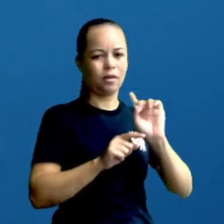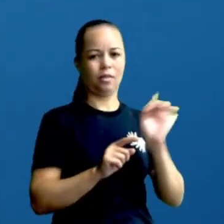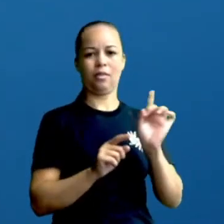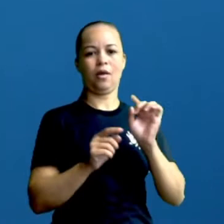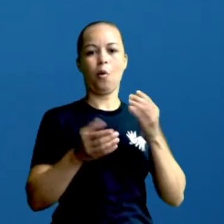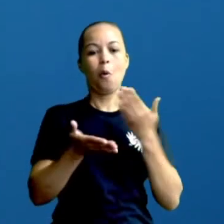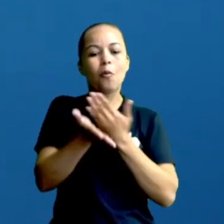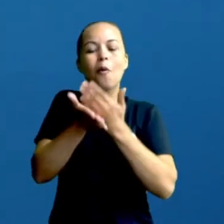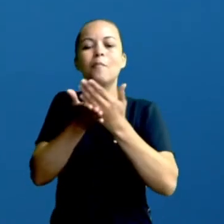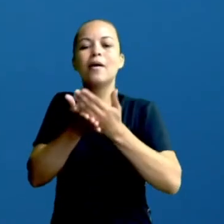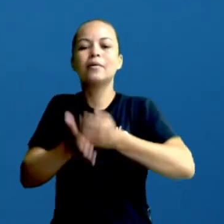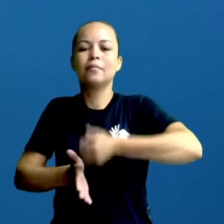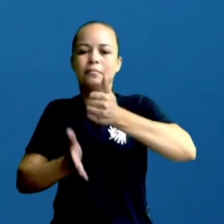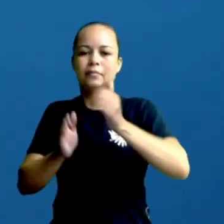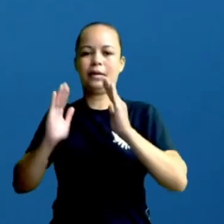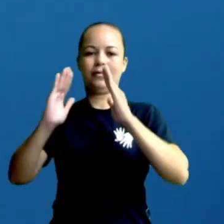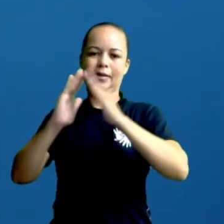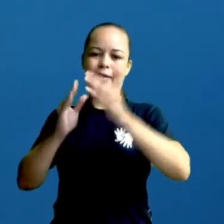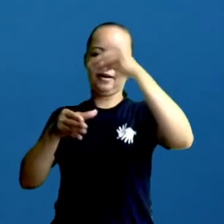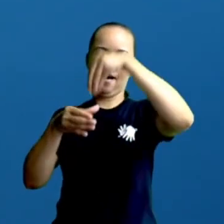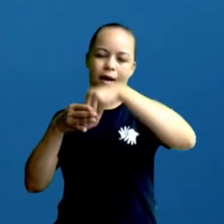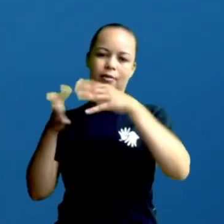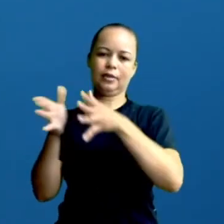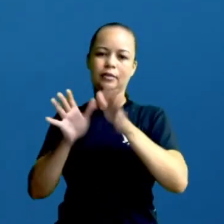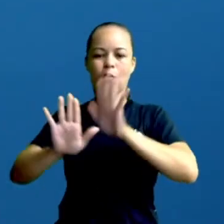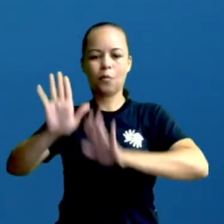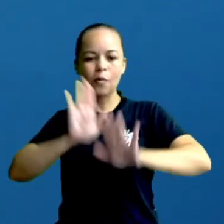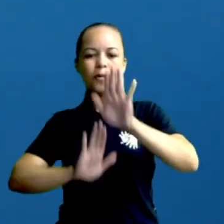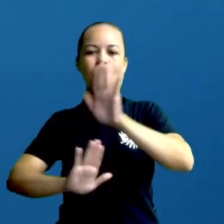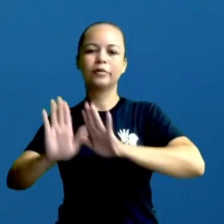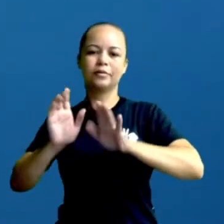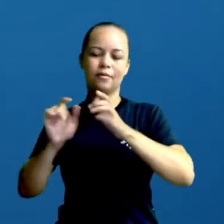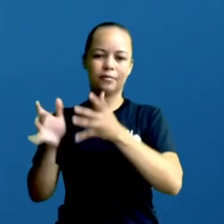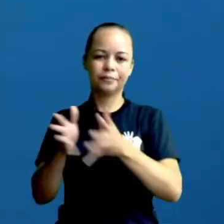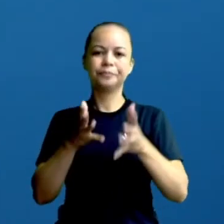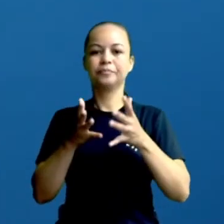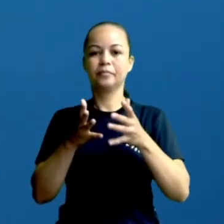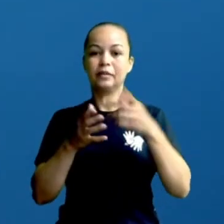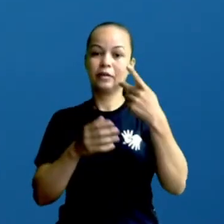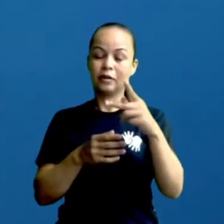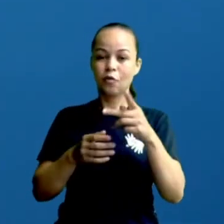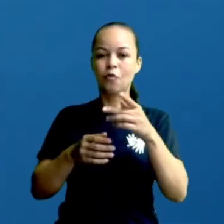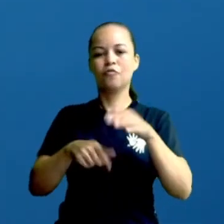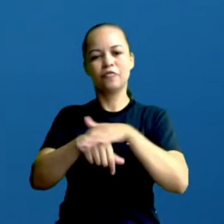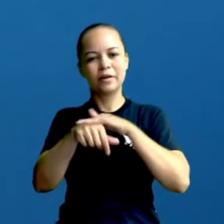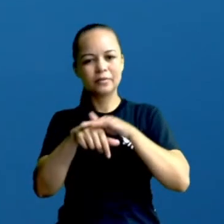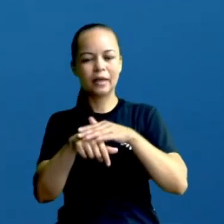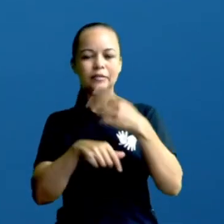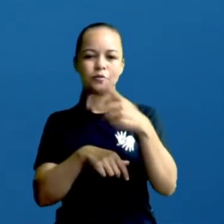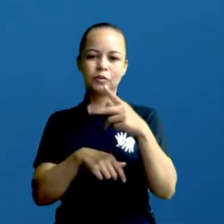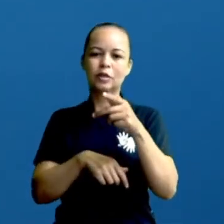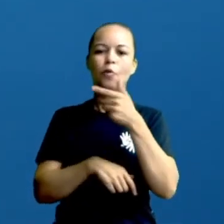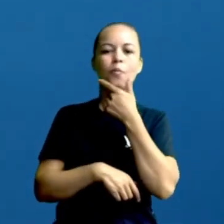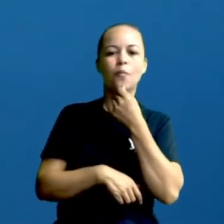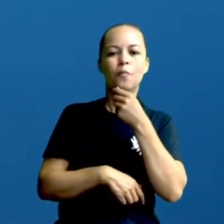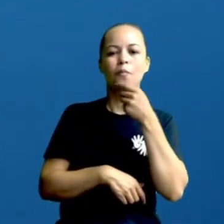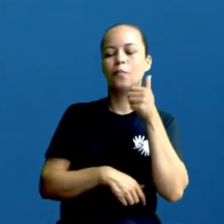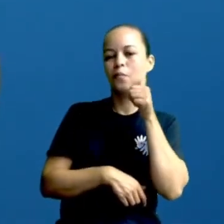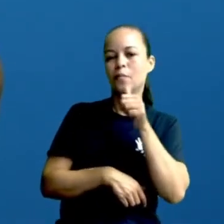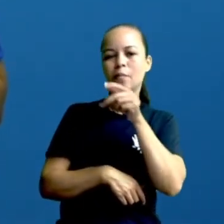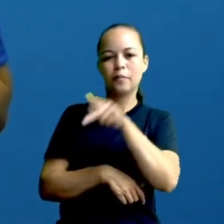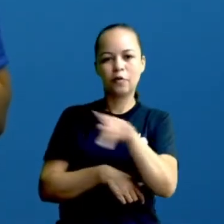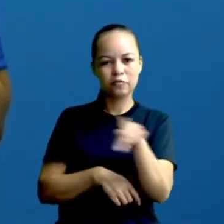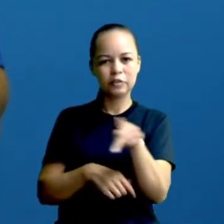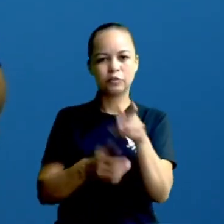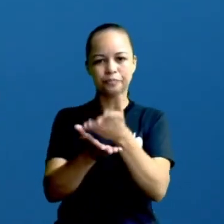nossa casa também, tá certo? Então essa é uma primeira ação, mas eu queria que você conversasse com o seu professor, com a sua professora, as